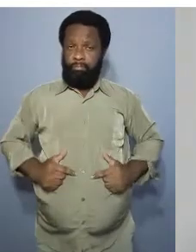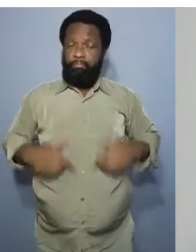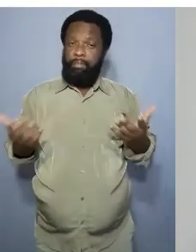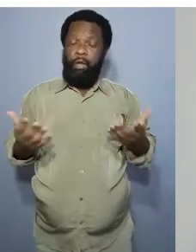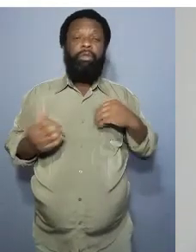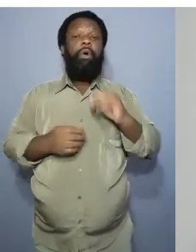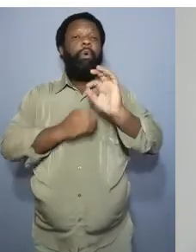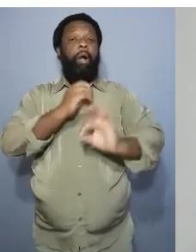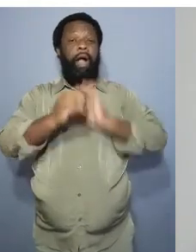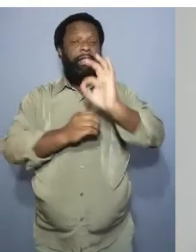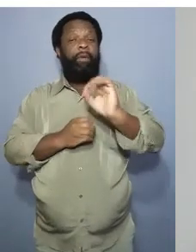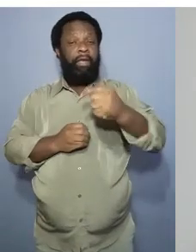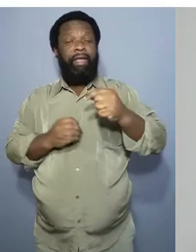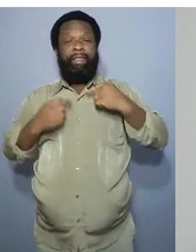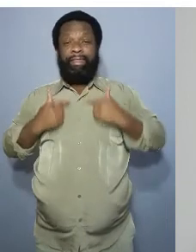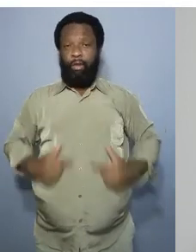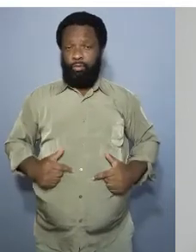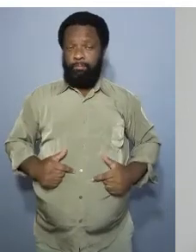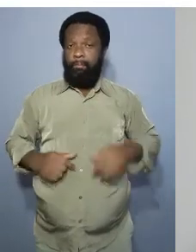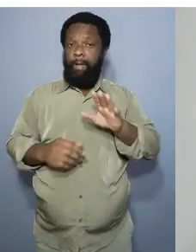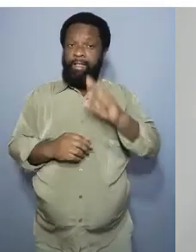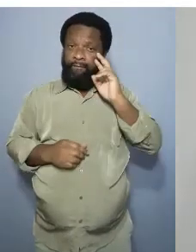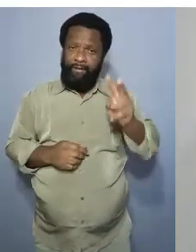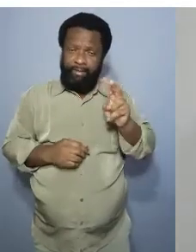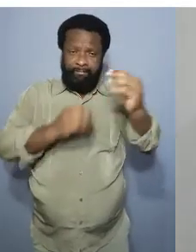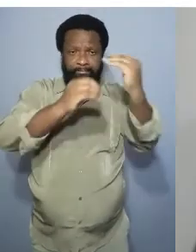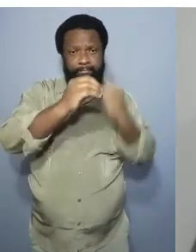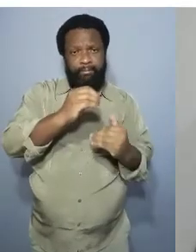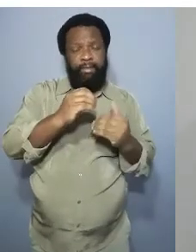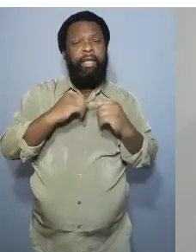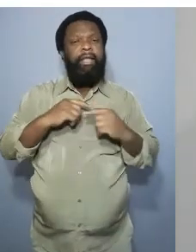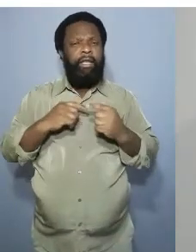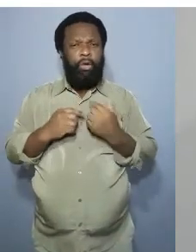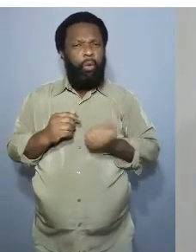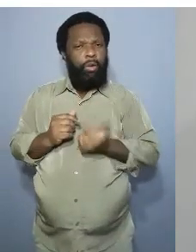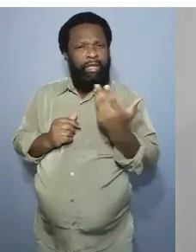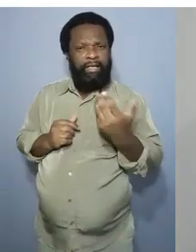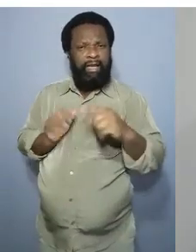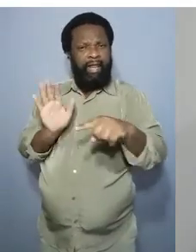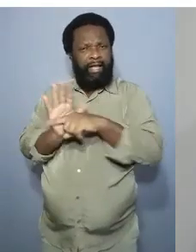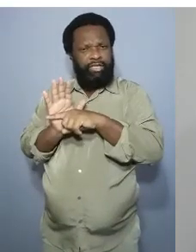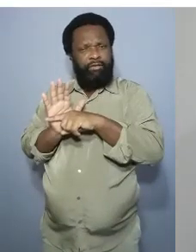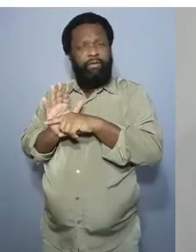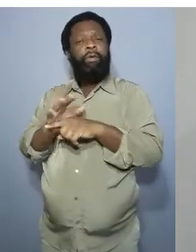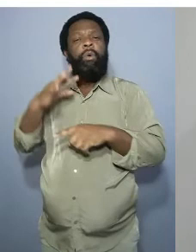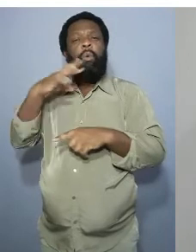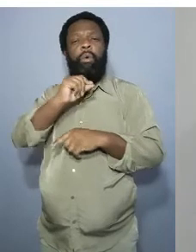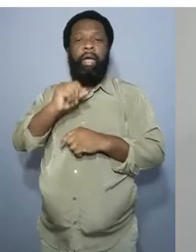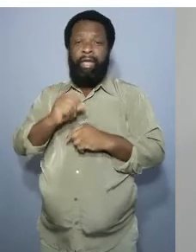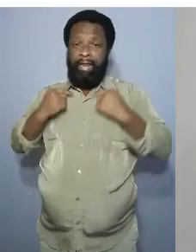anulam e aqui esse átomo então é neutro. Quando ele aparece aqui embaixo com uma espécie diferente, com uma carga